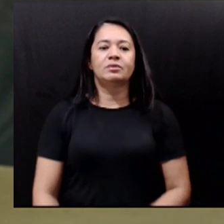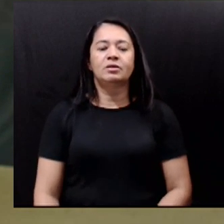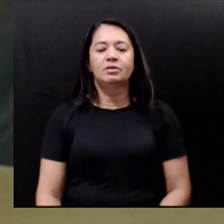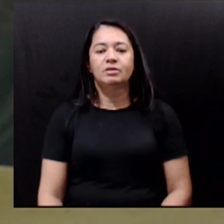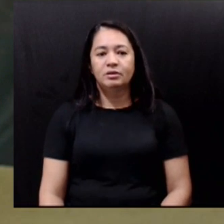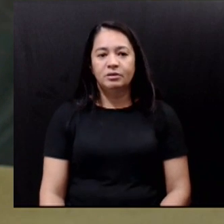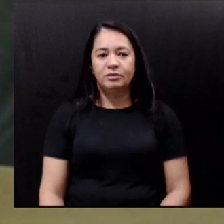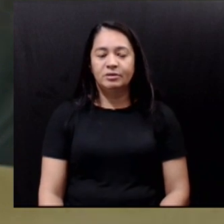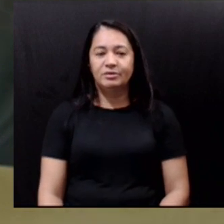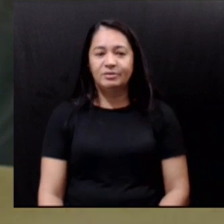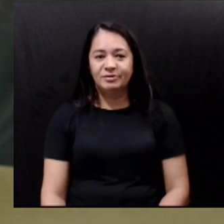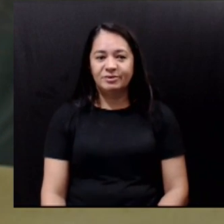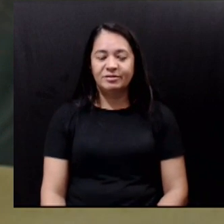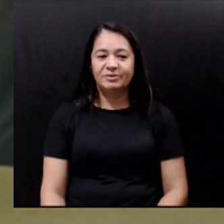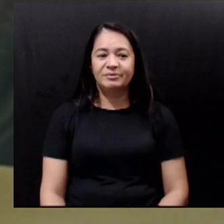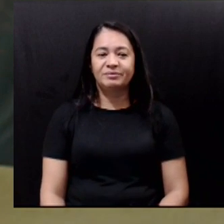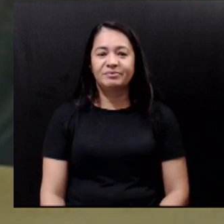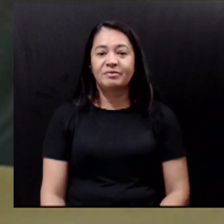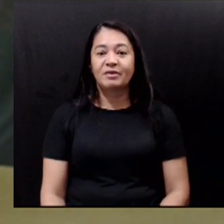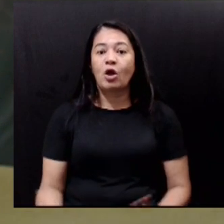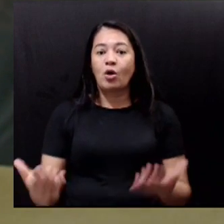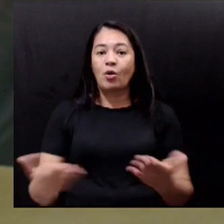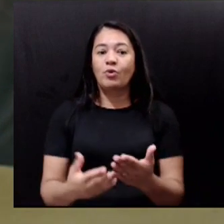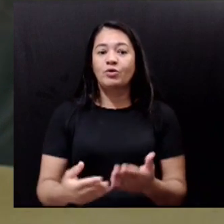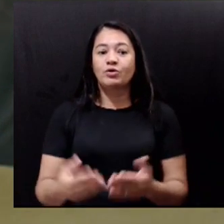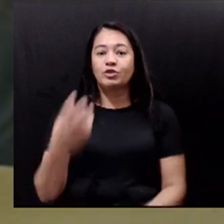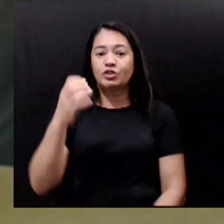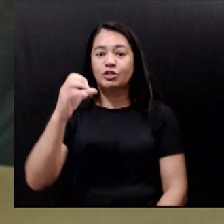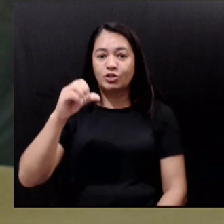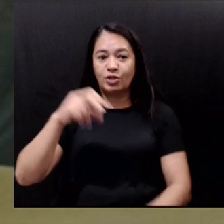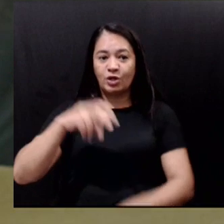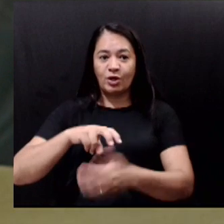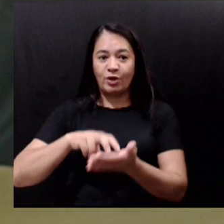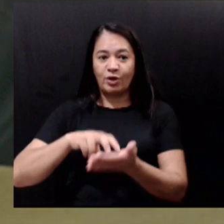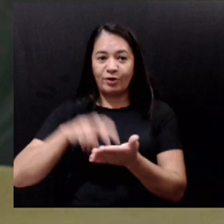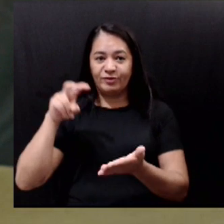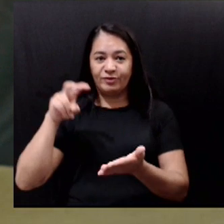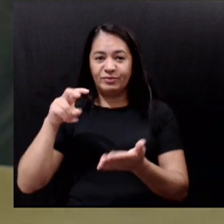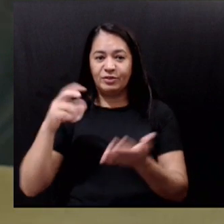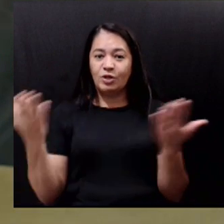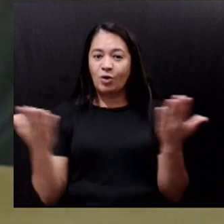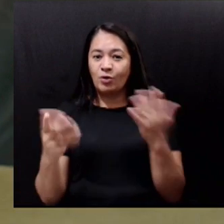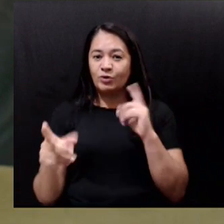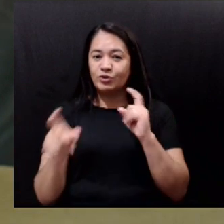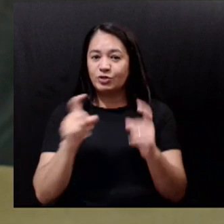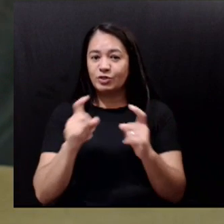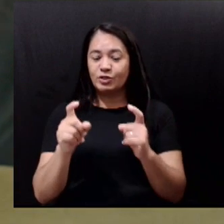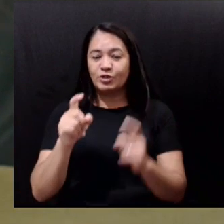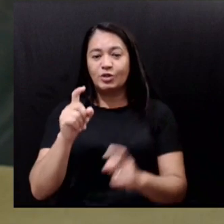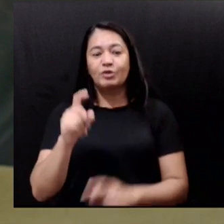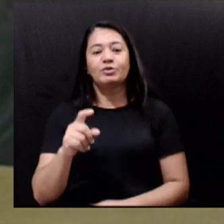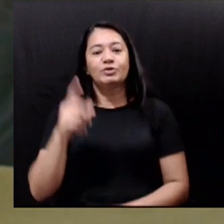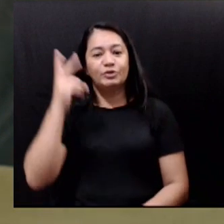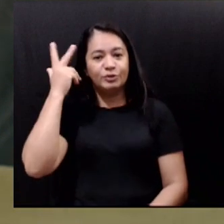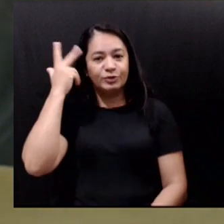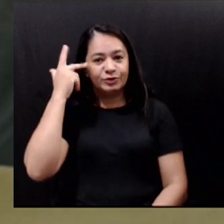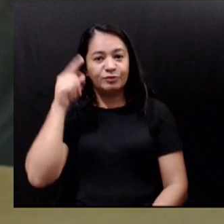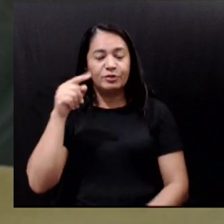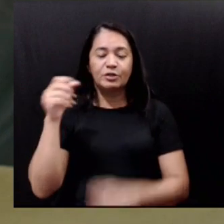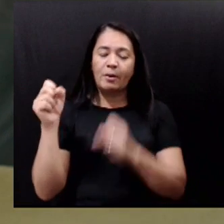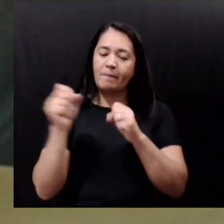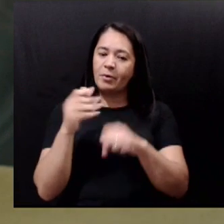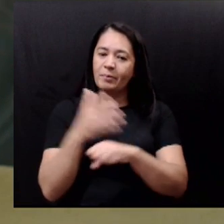manhã. Lembrando que tem reunião ordinária na Câmara de Campinas, você pode participar, tá? Plenário José Maria